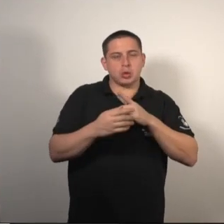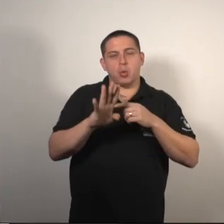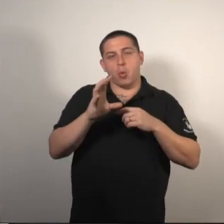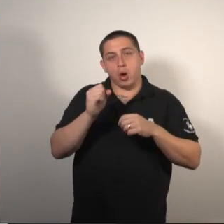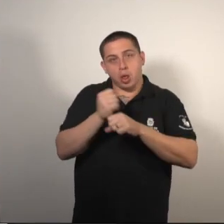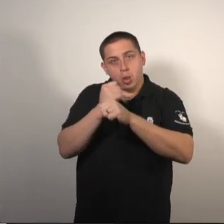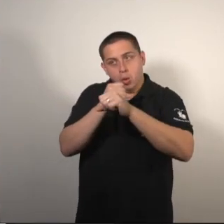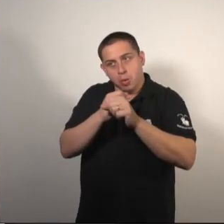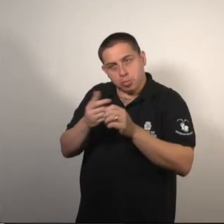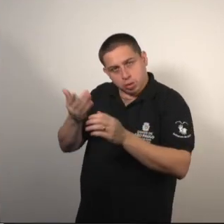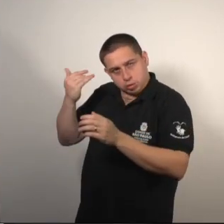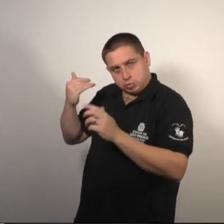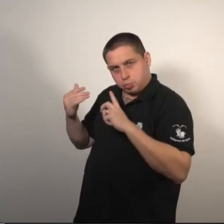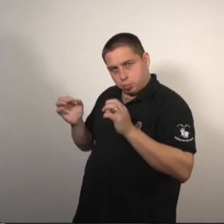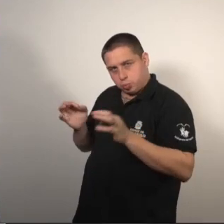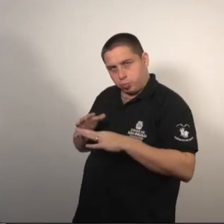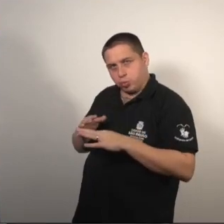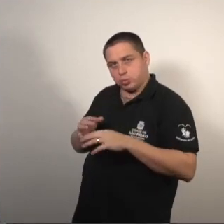obras passadas,